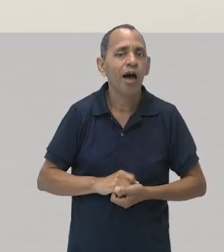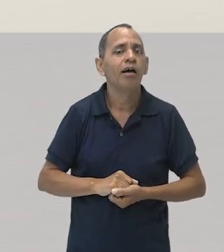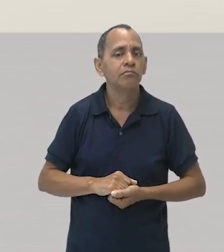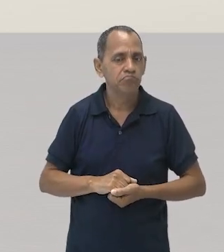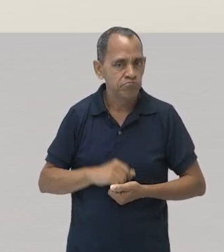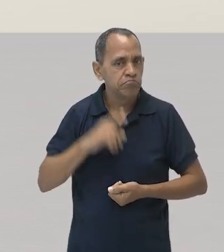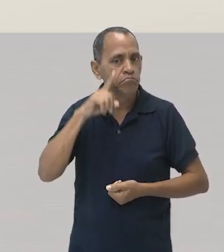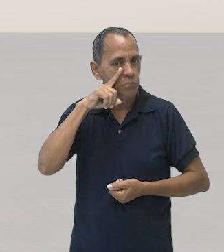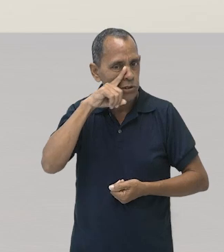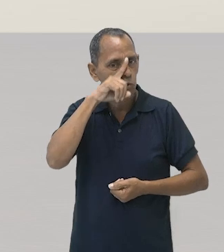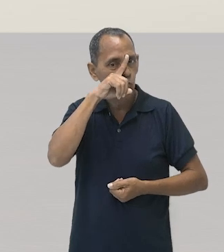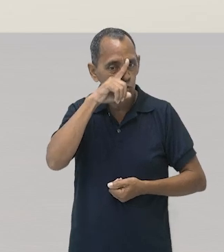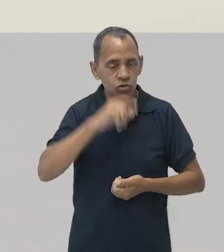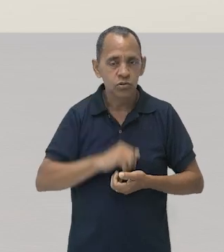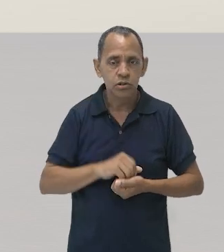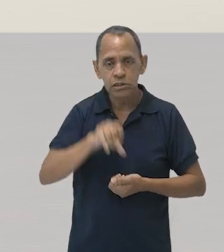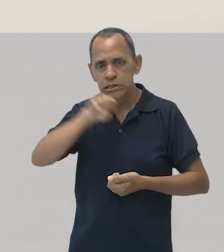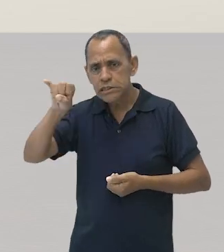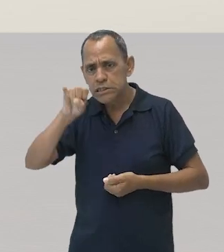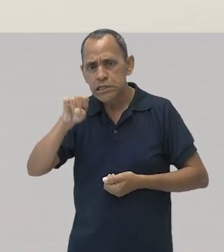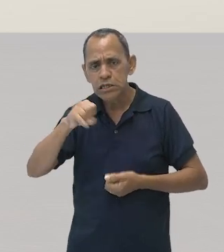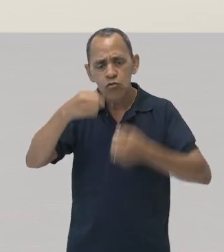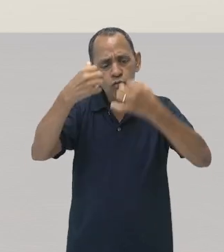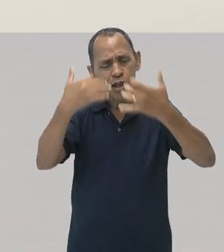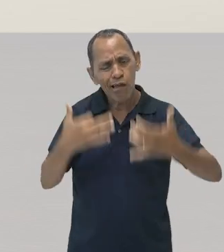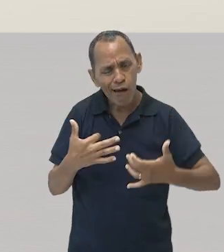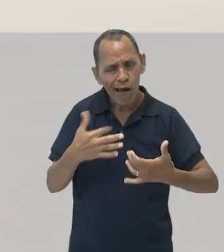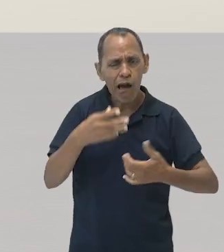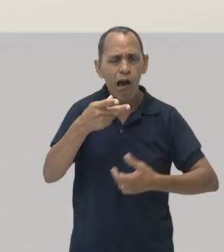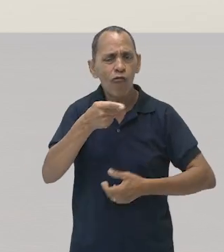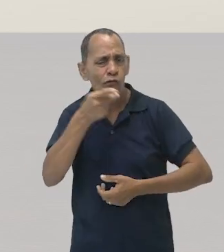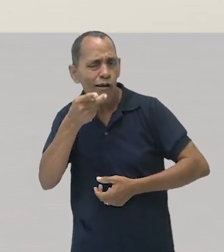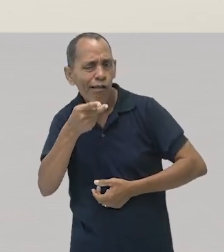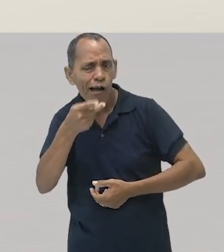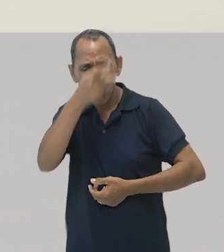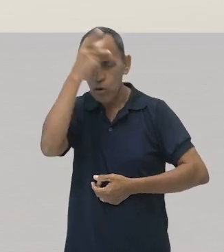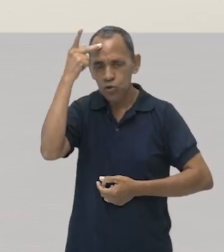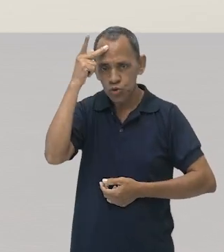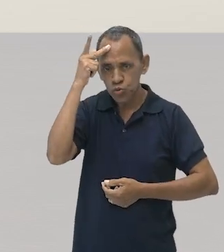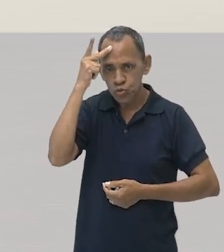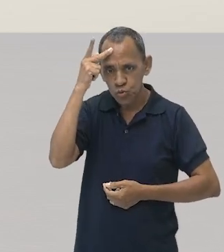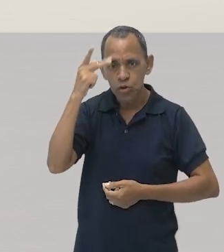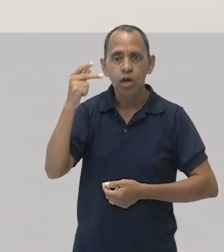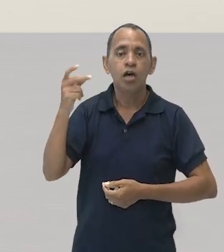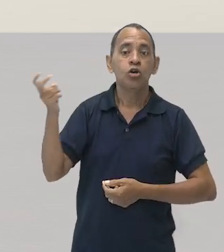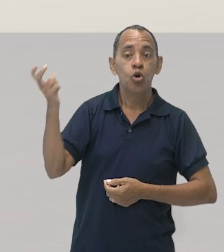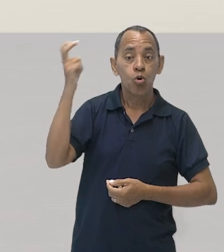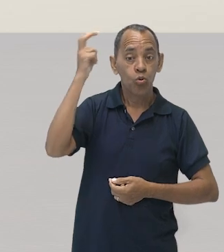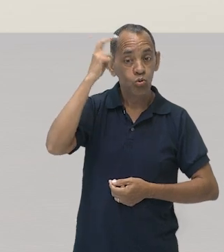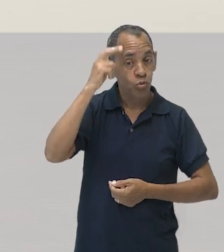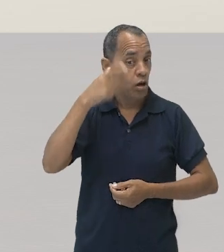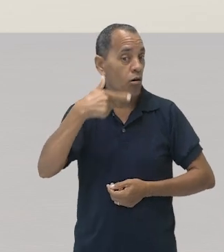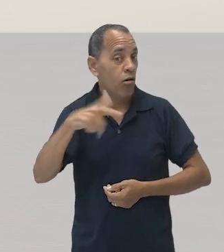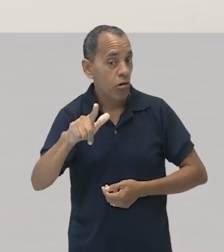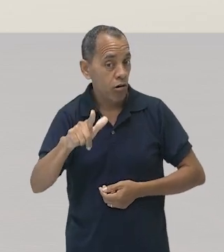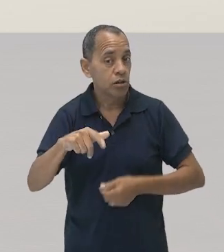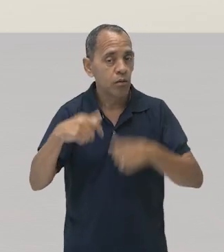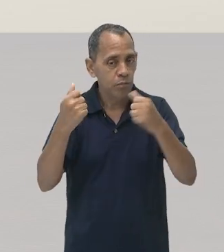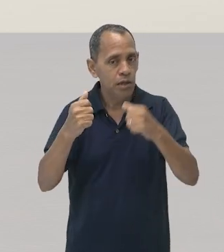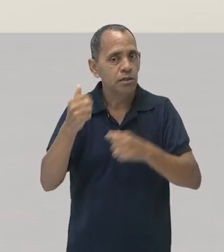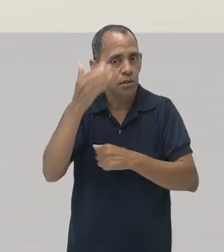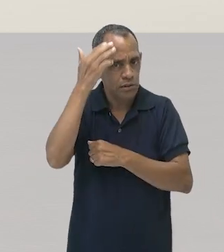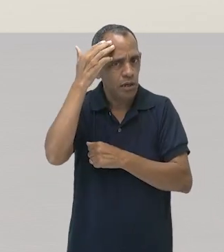uma pessoa de uma outra cultura, né? A gente tem que saber falar corretamente sobre o assunto, tá